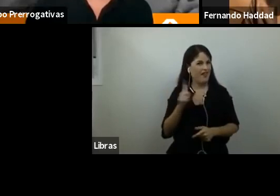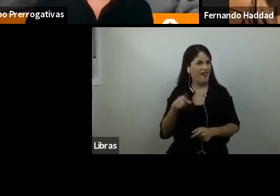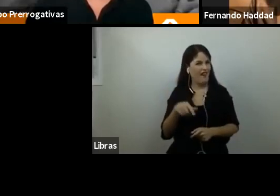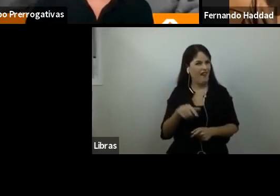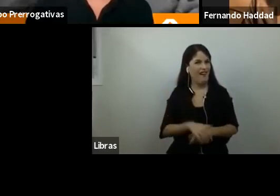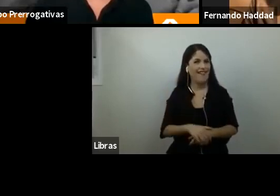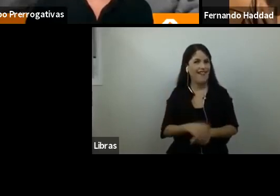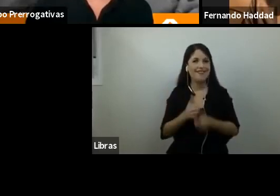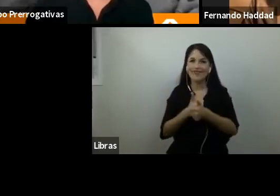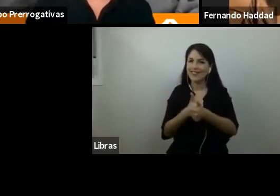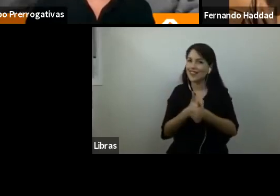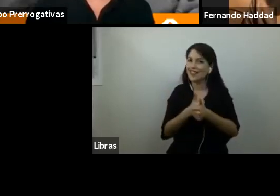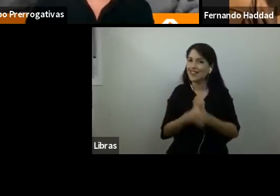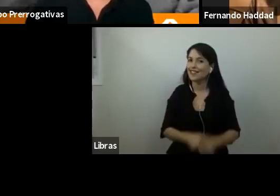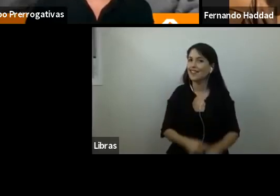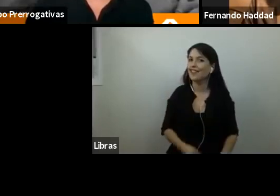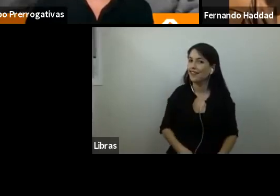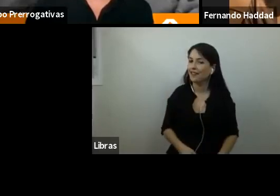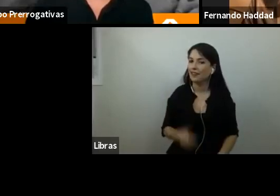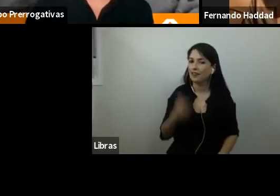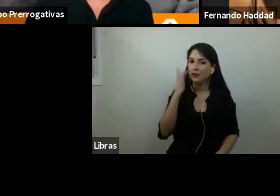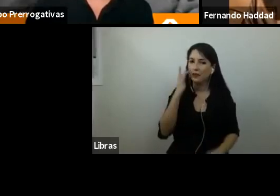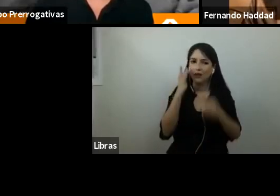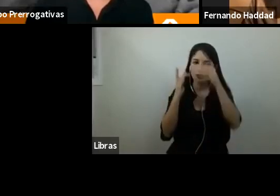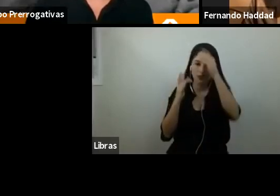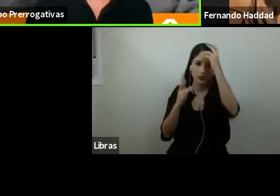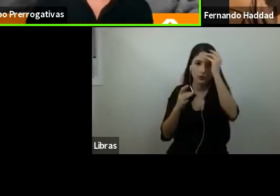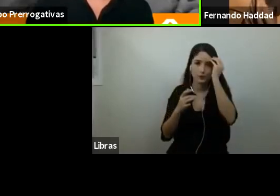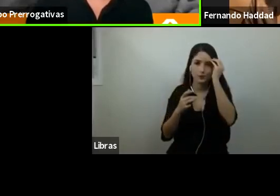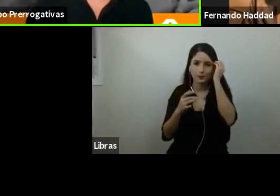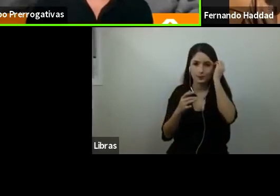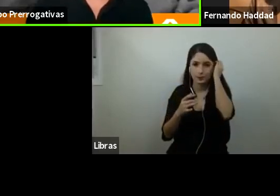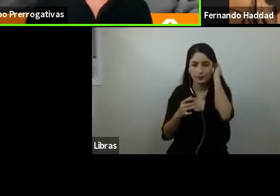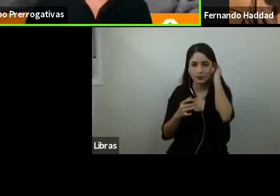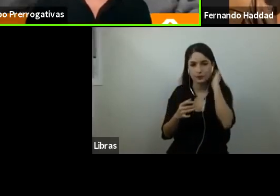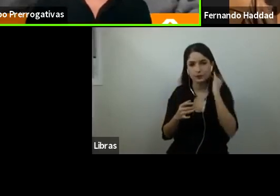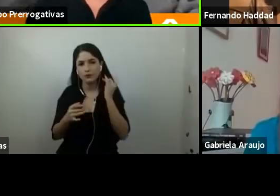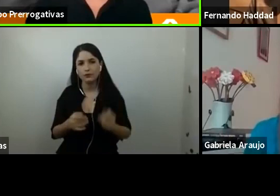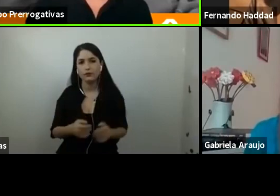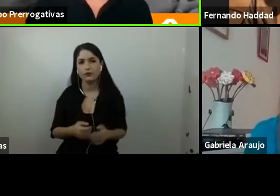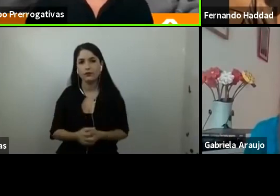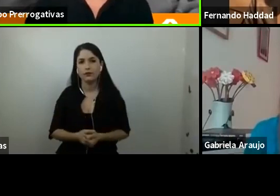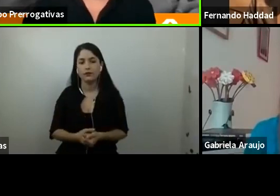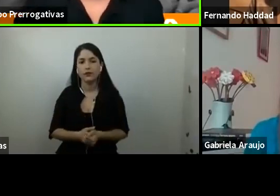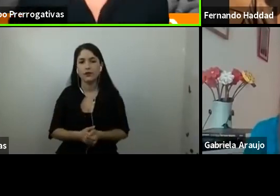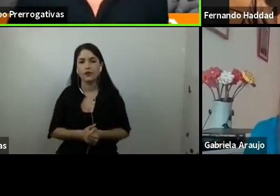perseguição. Tô achando que é, viu? Vamos ver. Tenta aí.